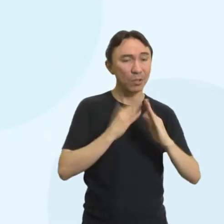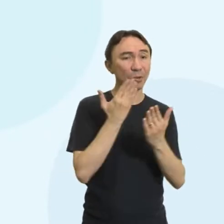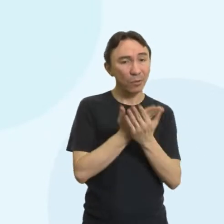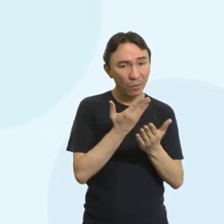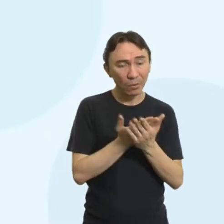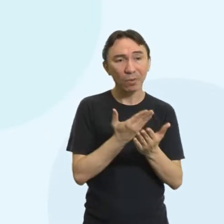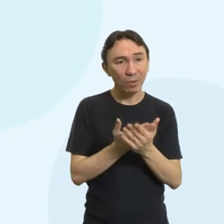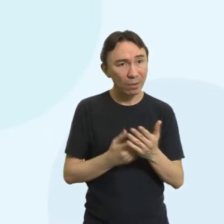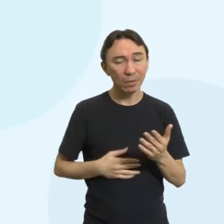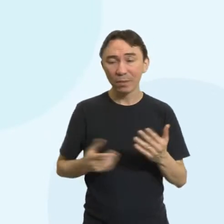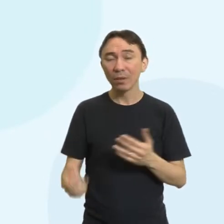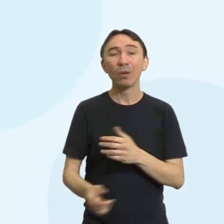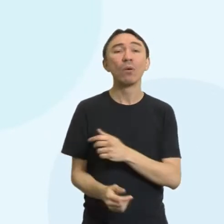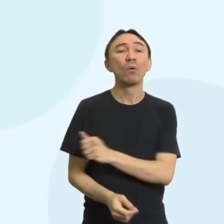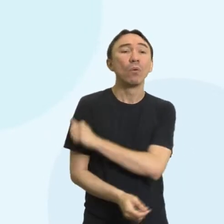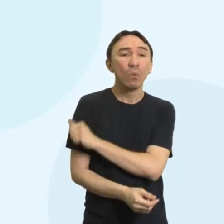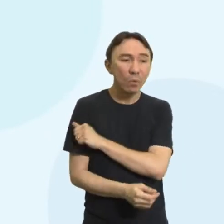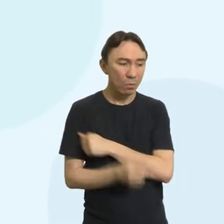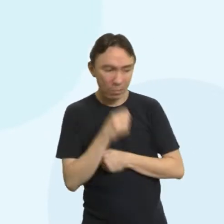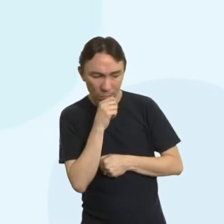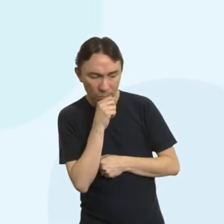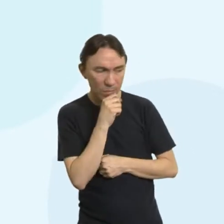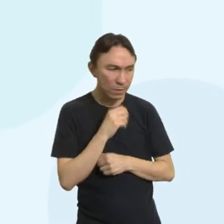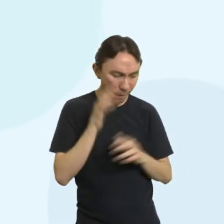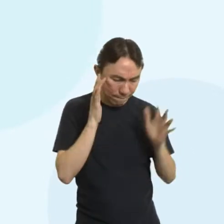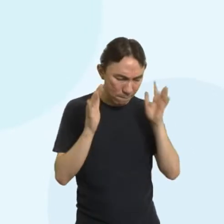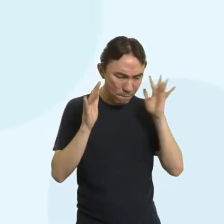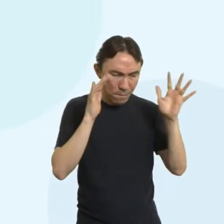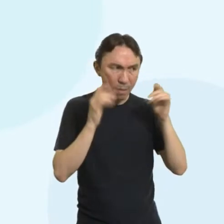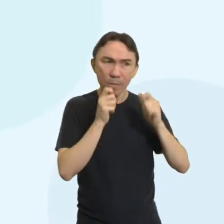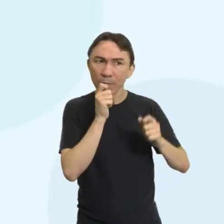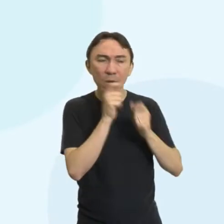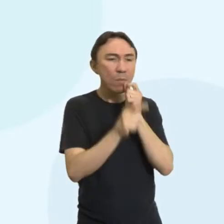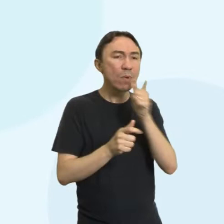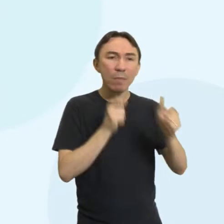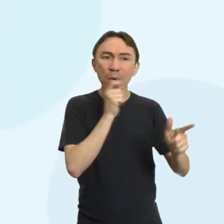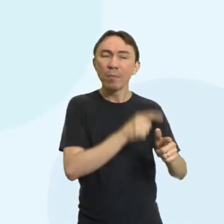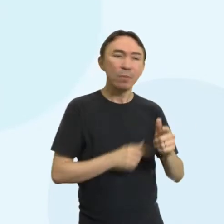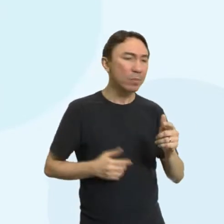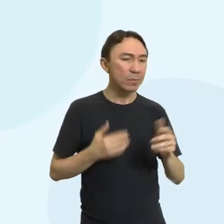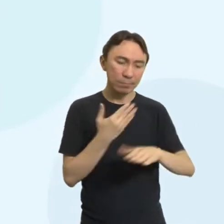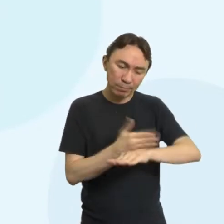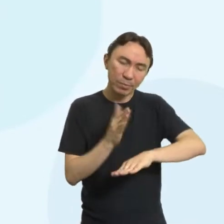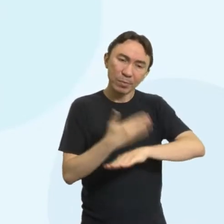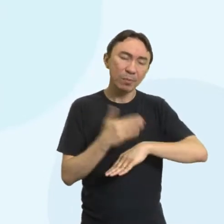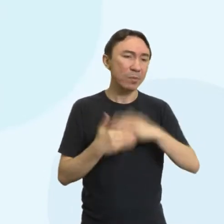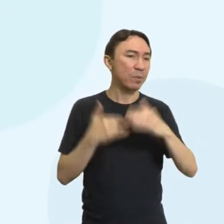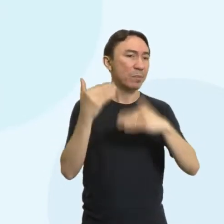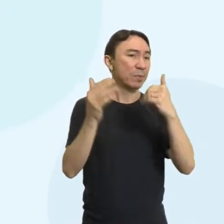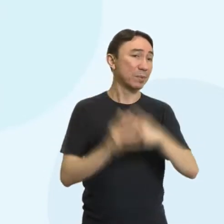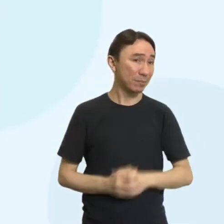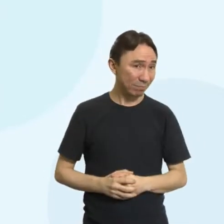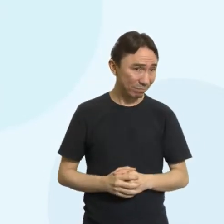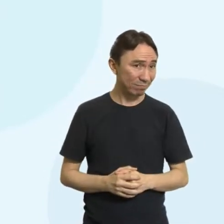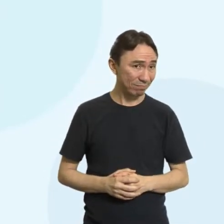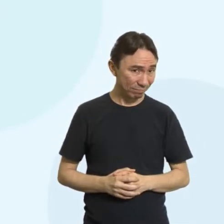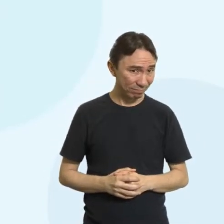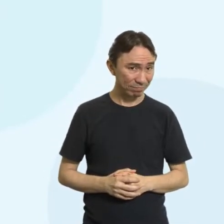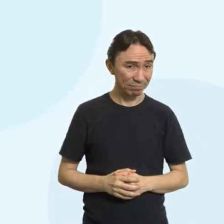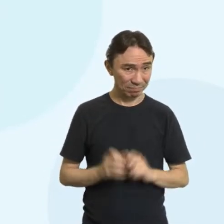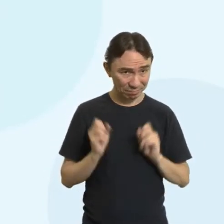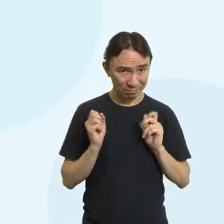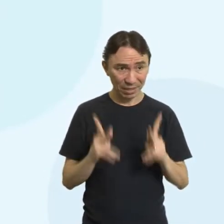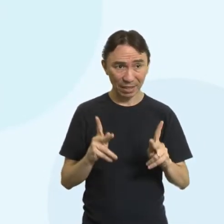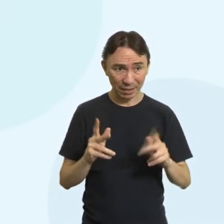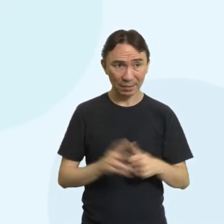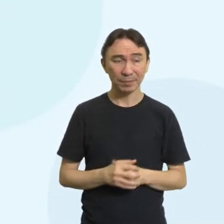torne cada vez mais crítico, reflexivo, tá certo? Então, o papel do professor é acolher os diversos gêneros aí da vida, do